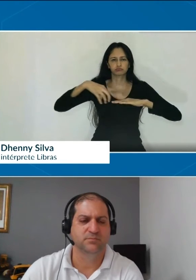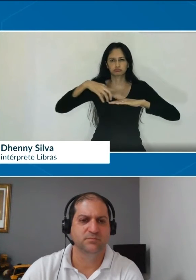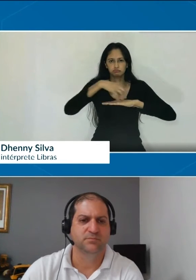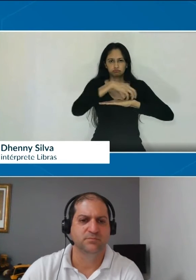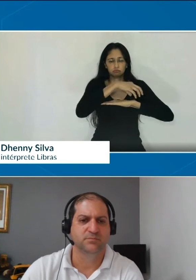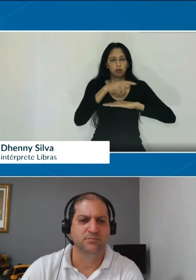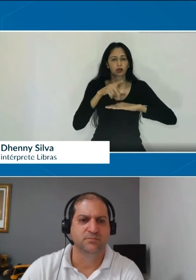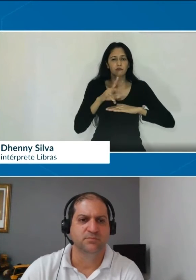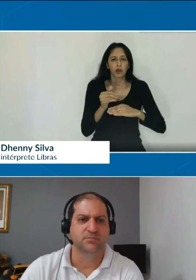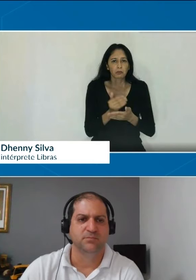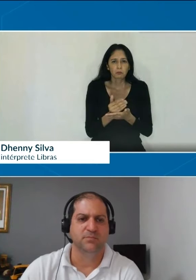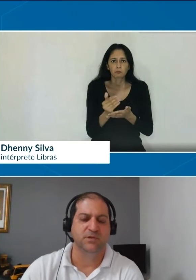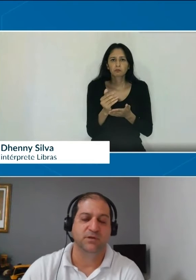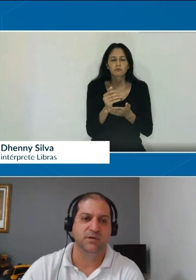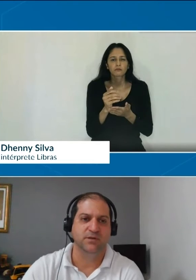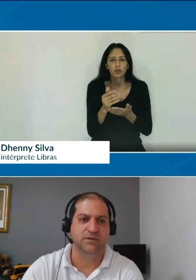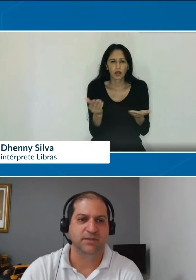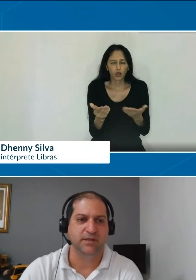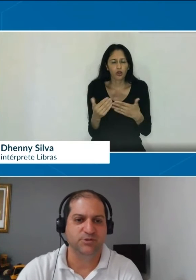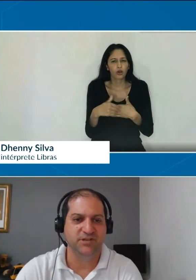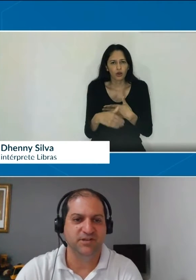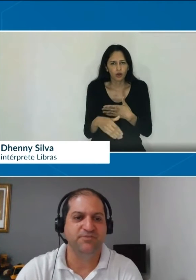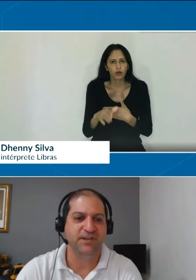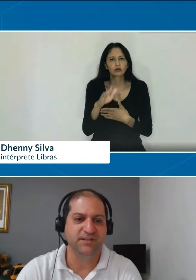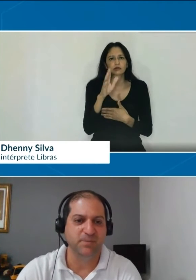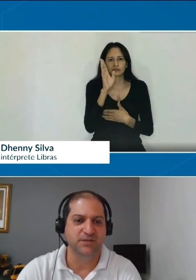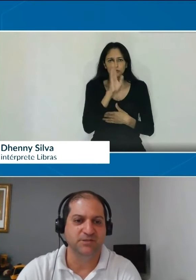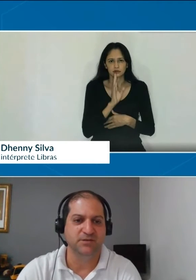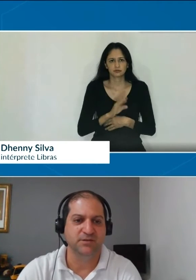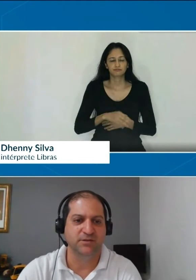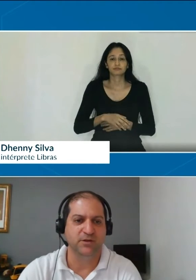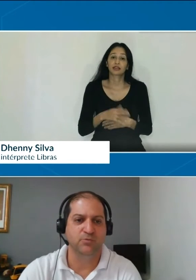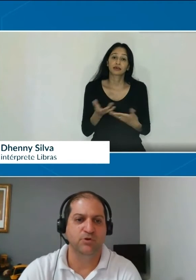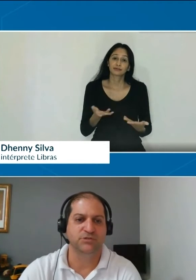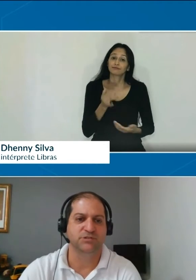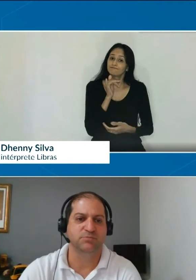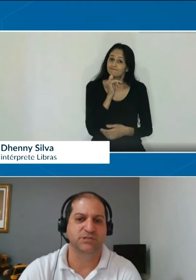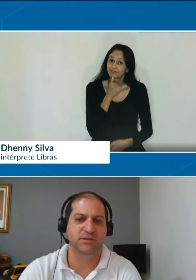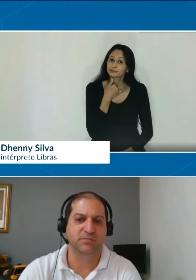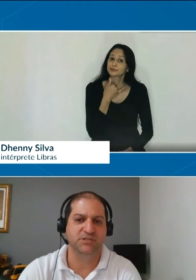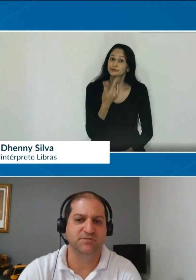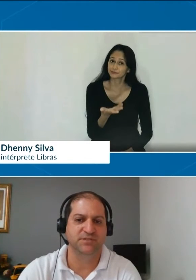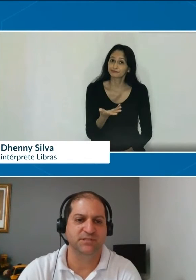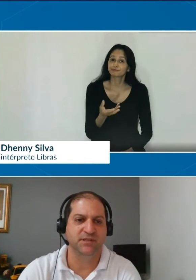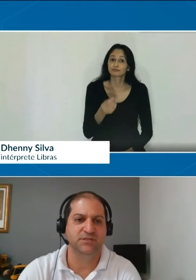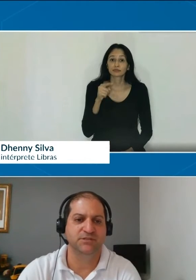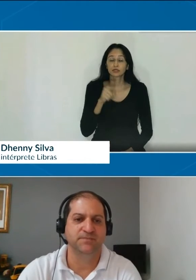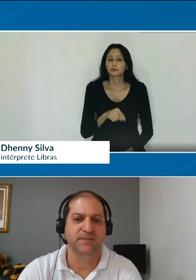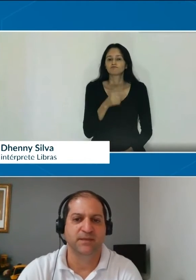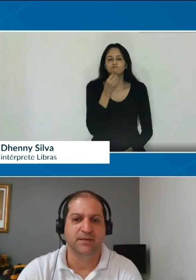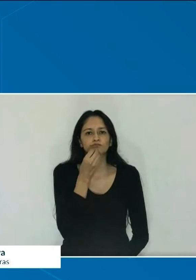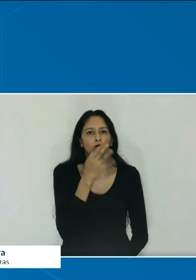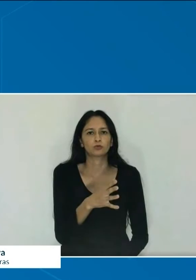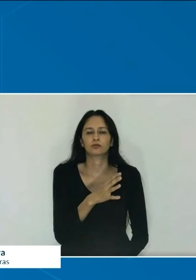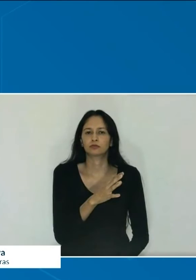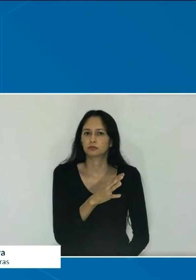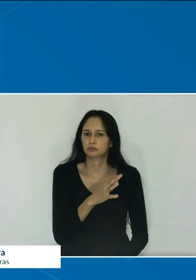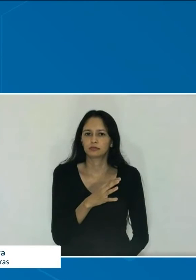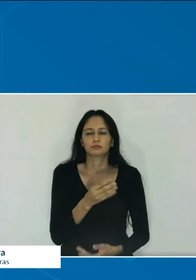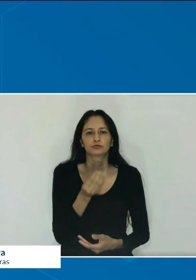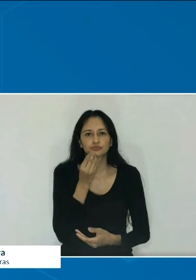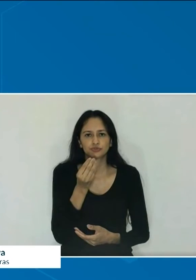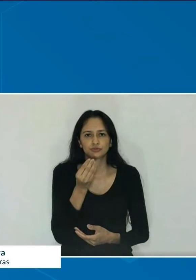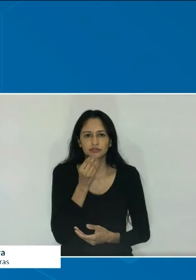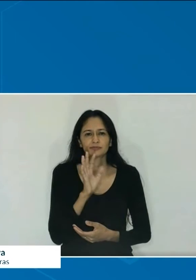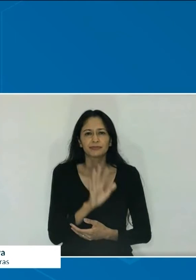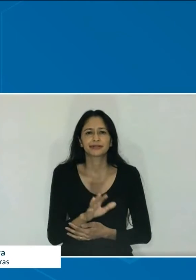aqui no país, né? E até eu diria, infelizmente, né, que é um modo de transporte extremamente eficiente, mas isso é um